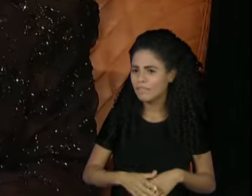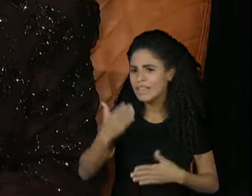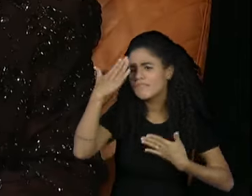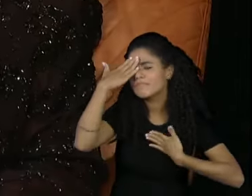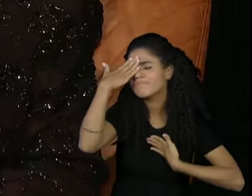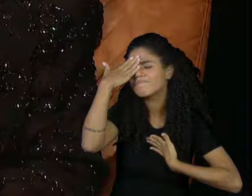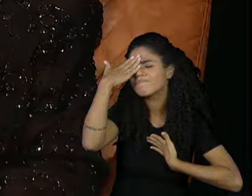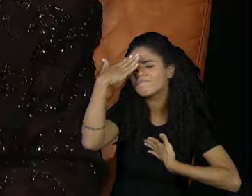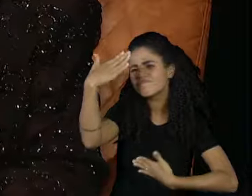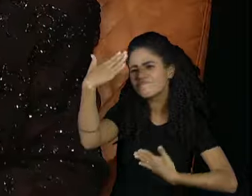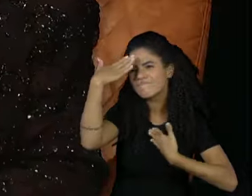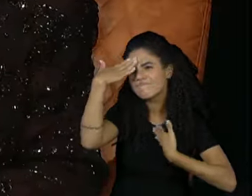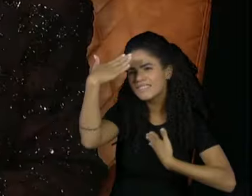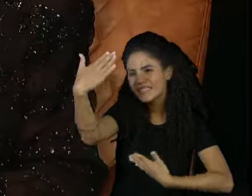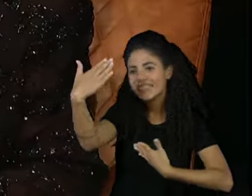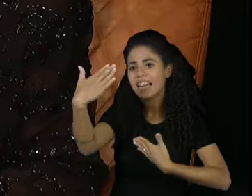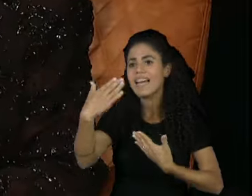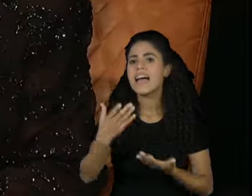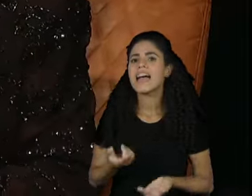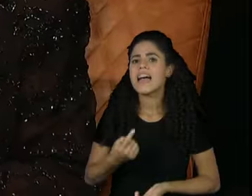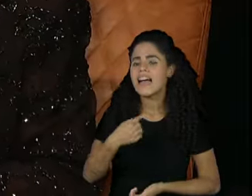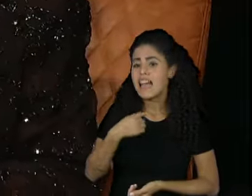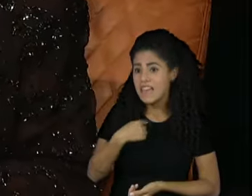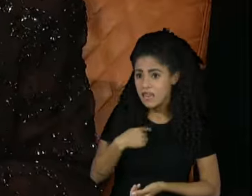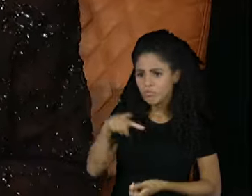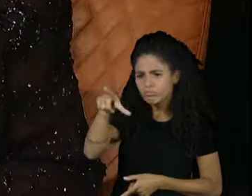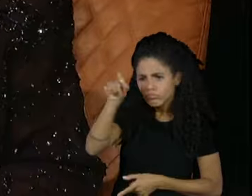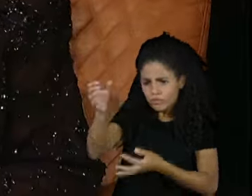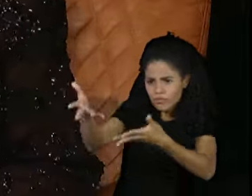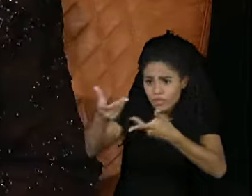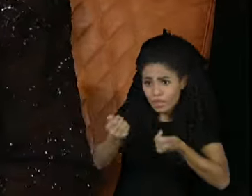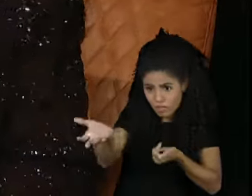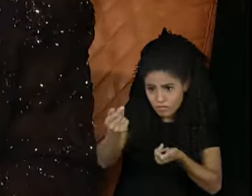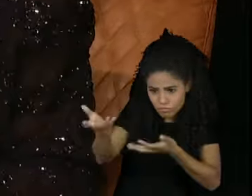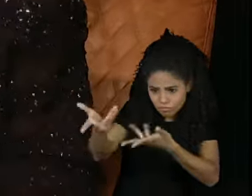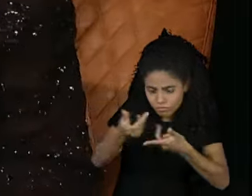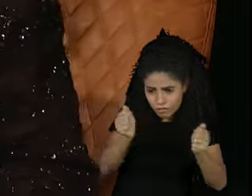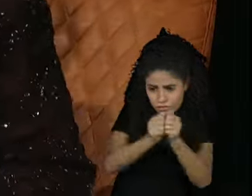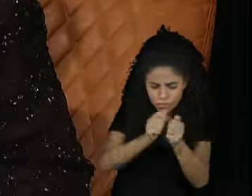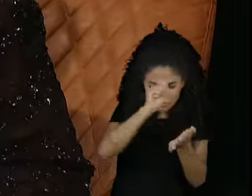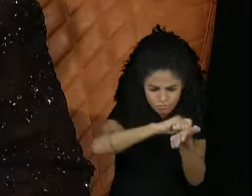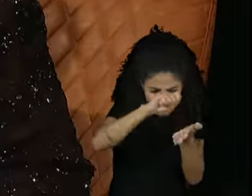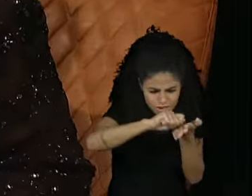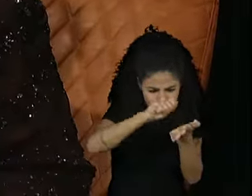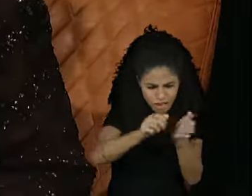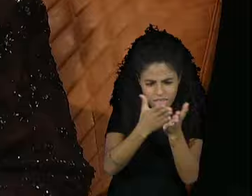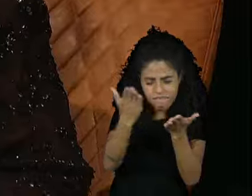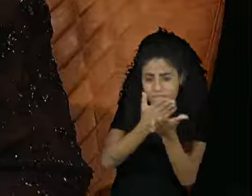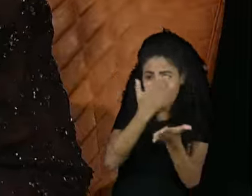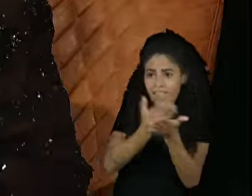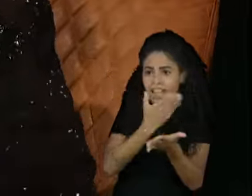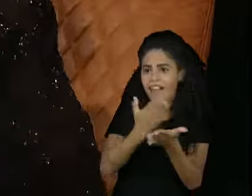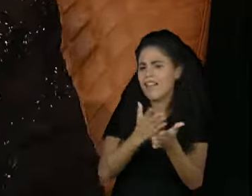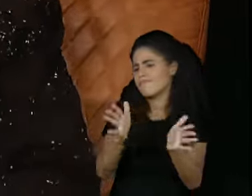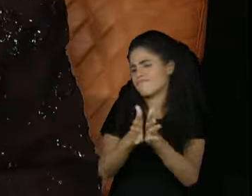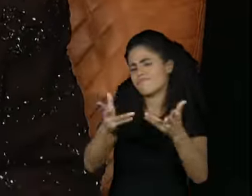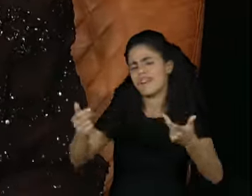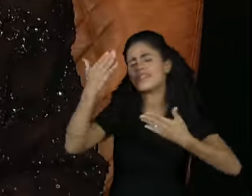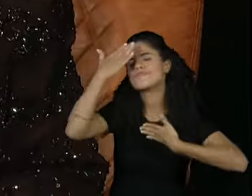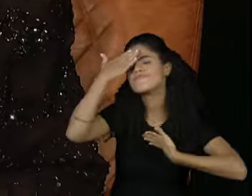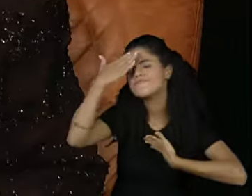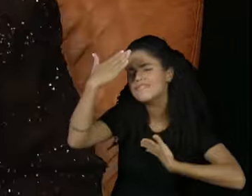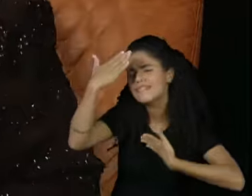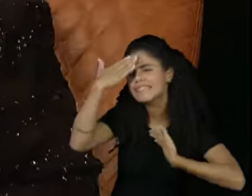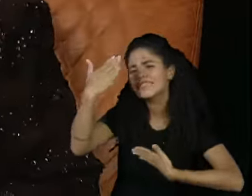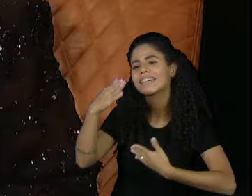agradeço muito, eu escolhi mesmo para ele escrever, porque eu sabia que ele ia fazer todo esse glamour para mim, né? Obrigada,